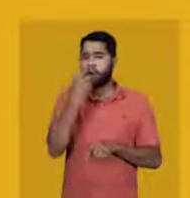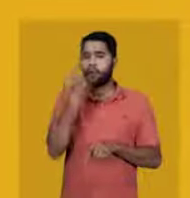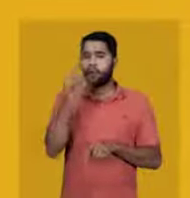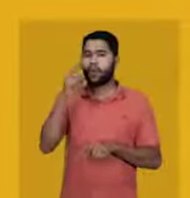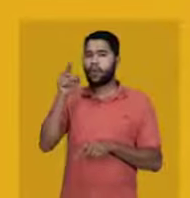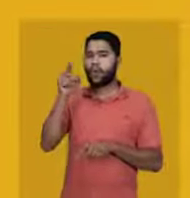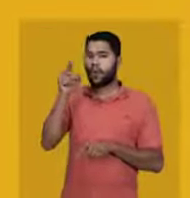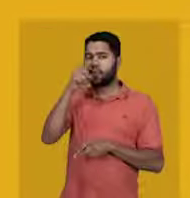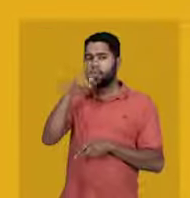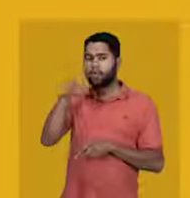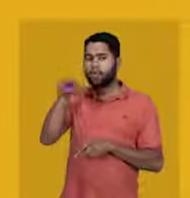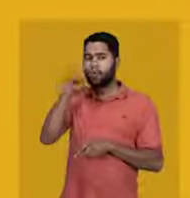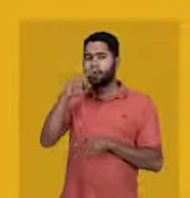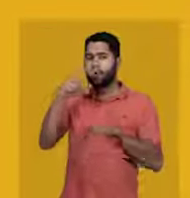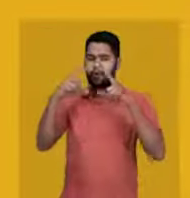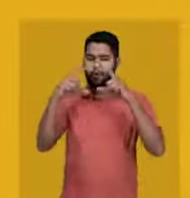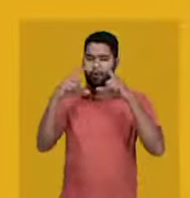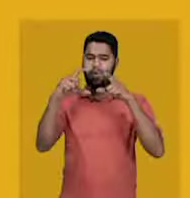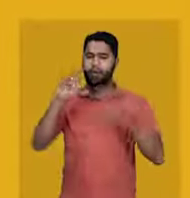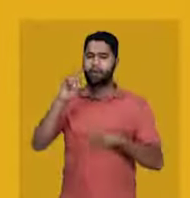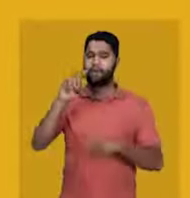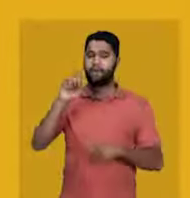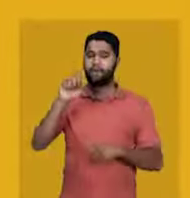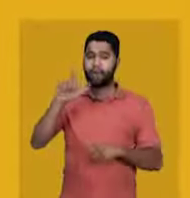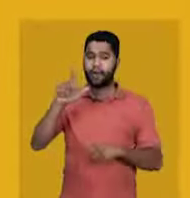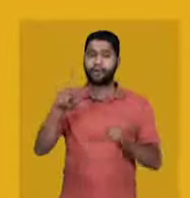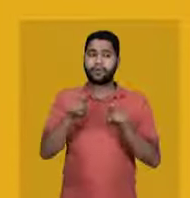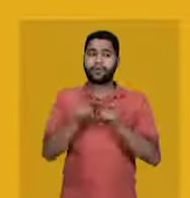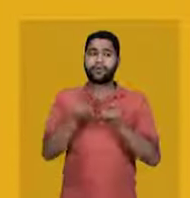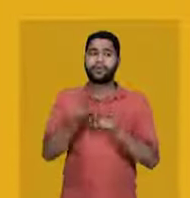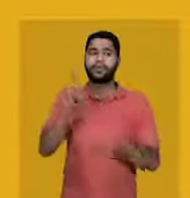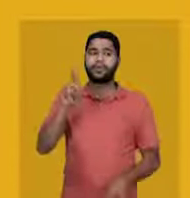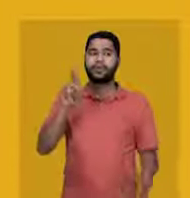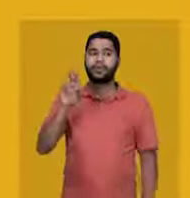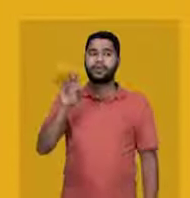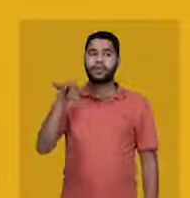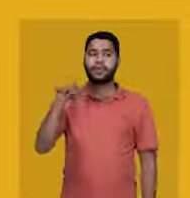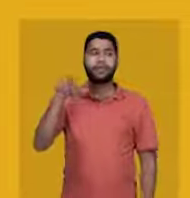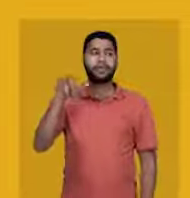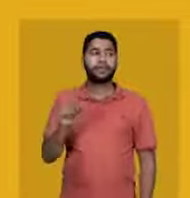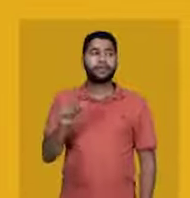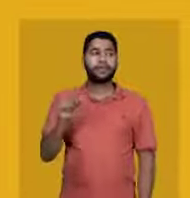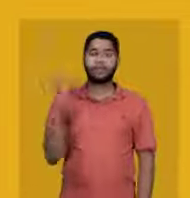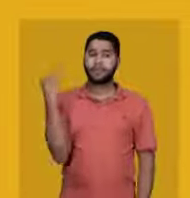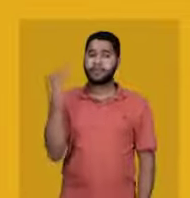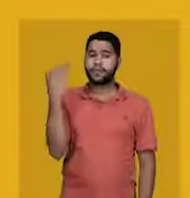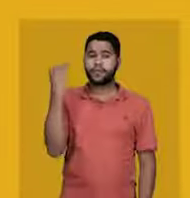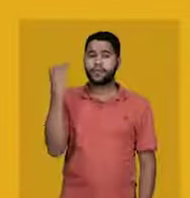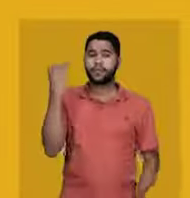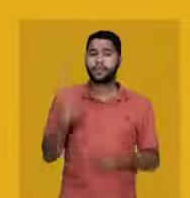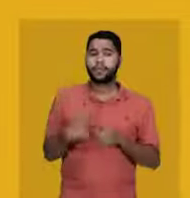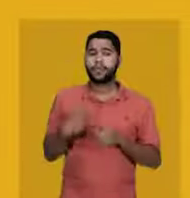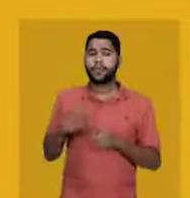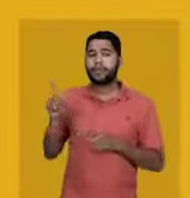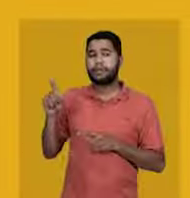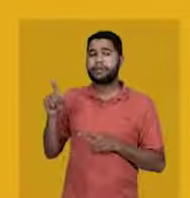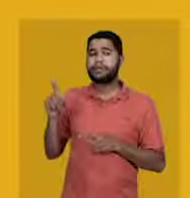formato ovalado, e aqui a gente tem a retina. A retina é importantíssima porque é nela